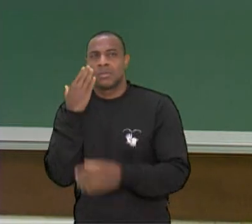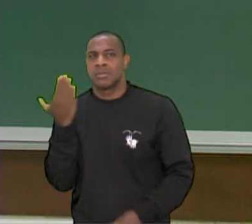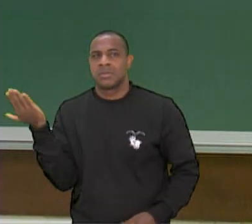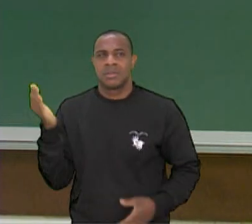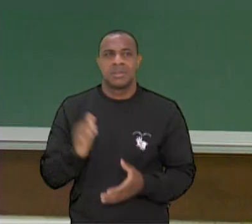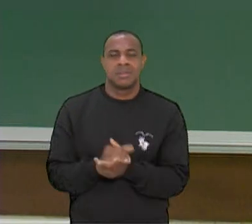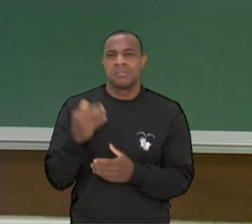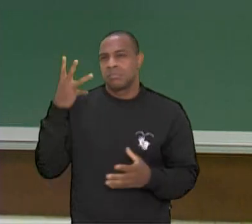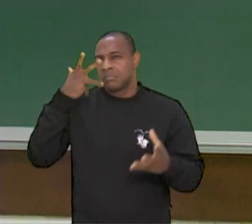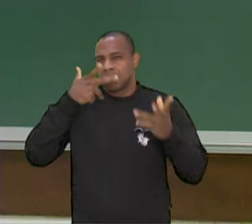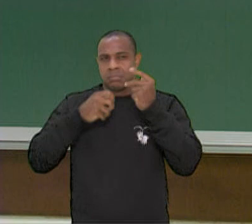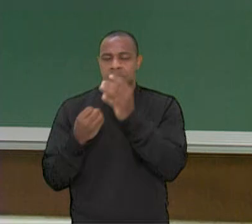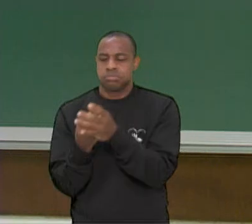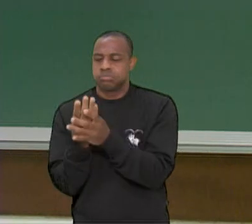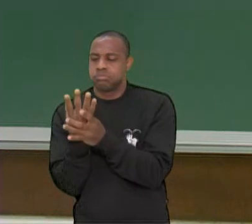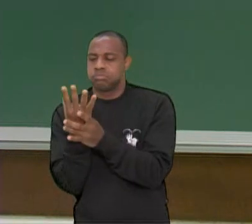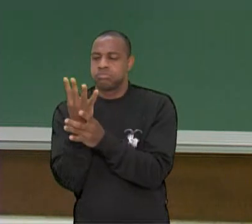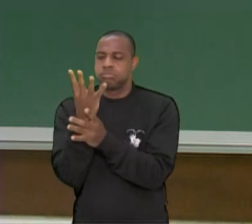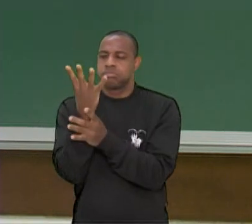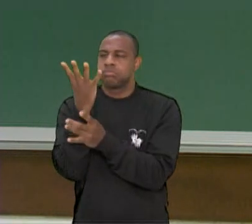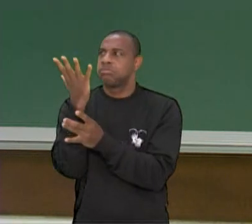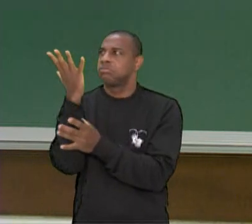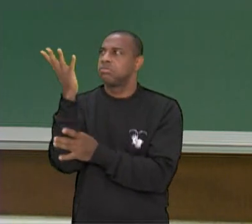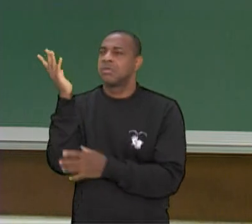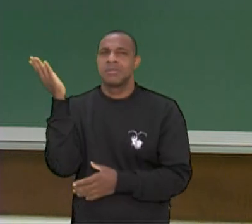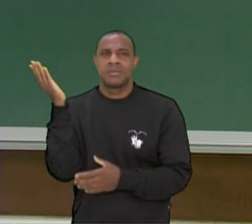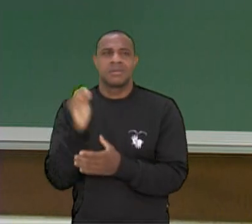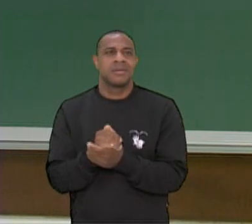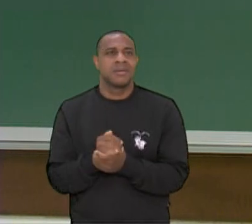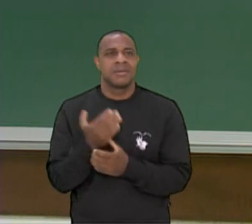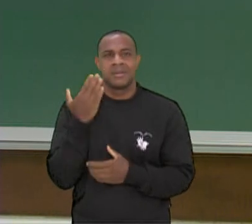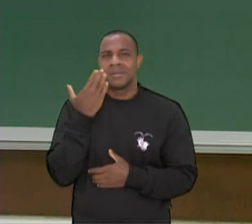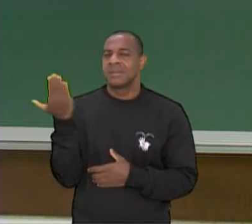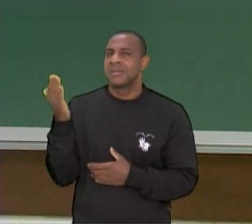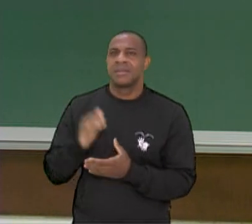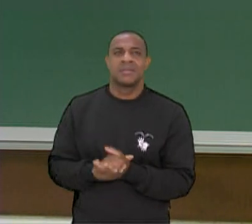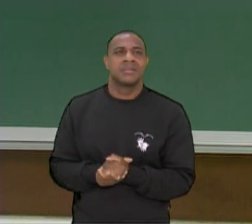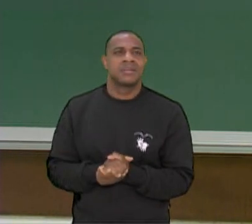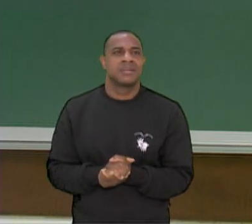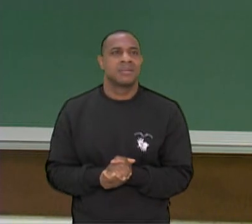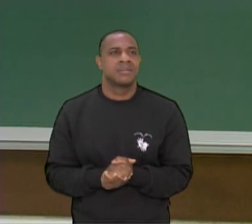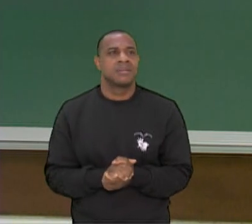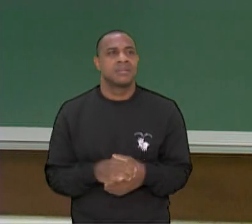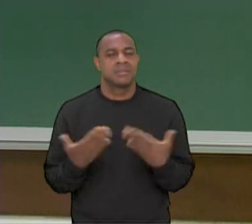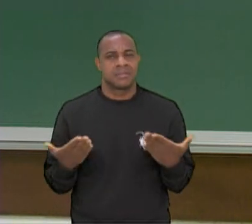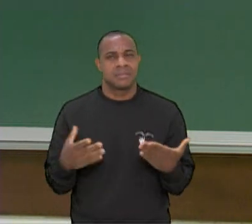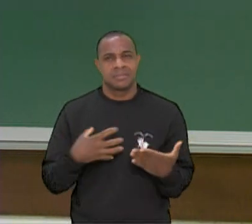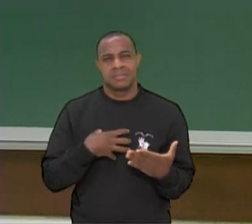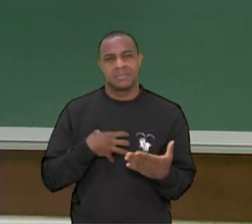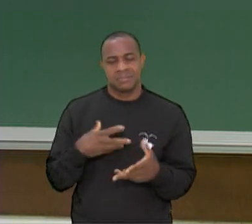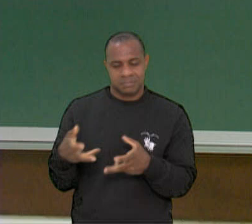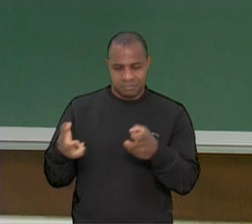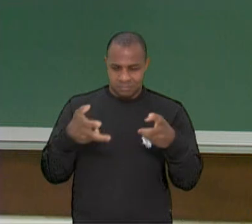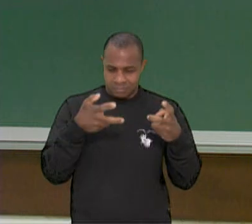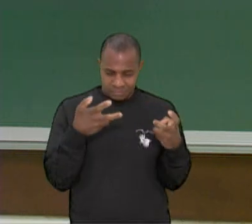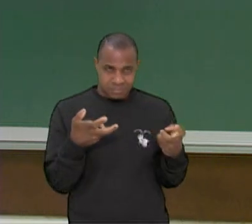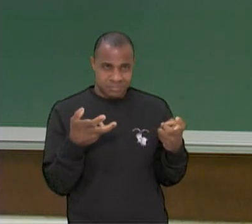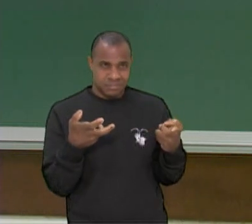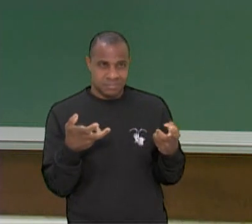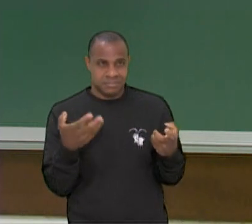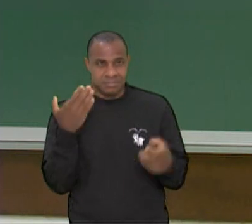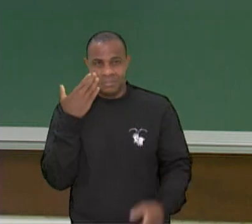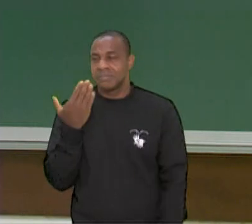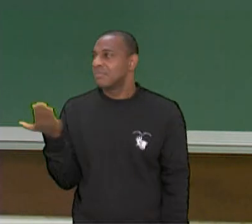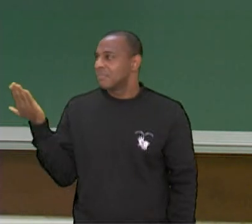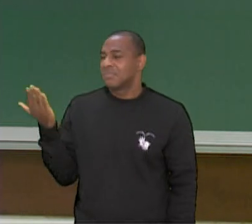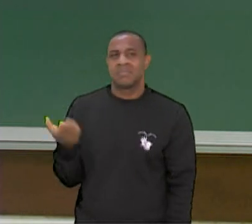eles flexionam-se para concordar em gênero, número e, né, grau não, né? Mas ali com seu substantivo. Senão